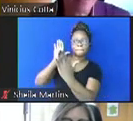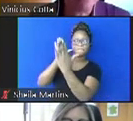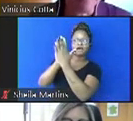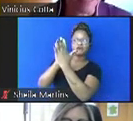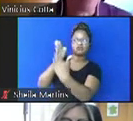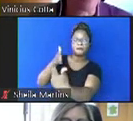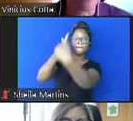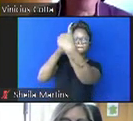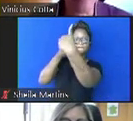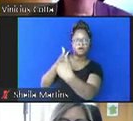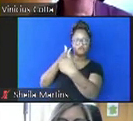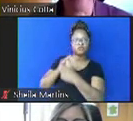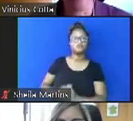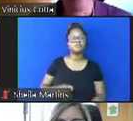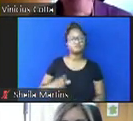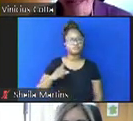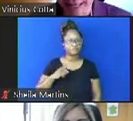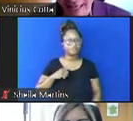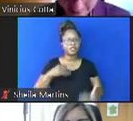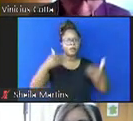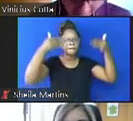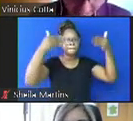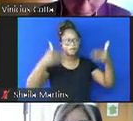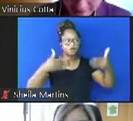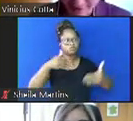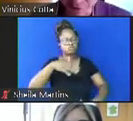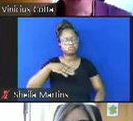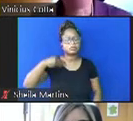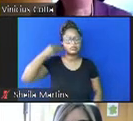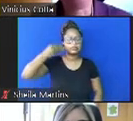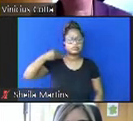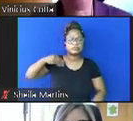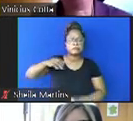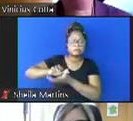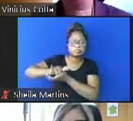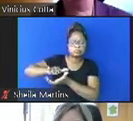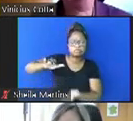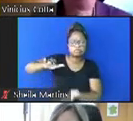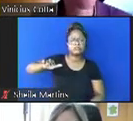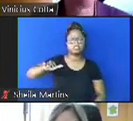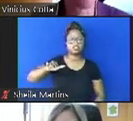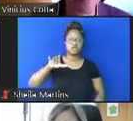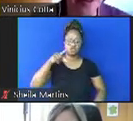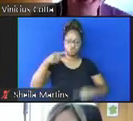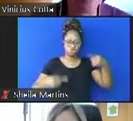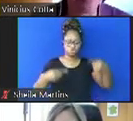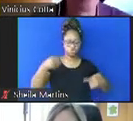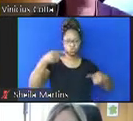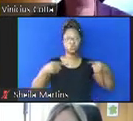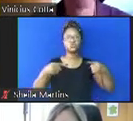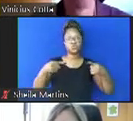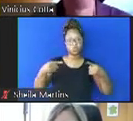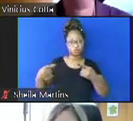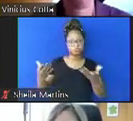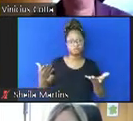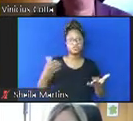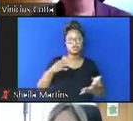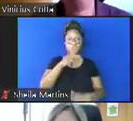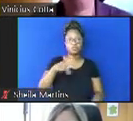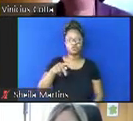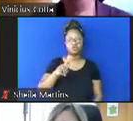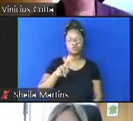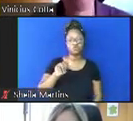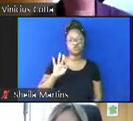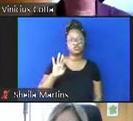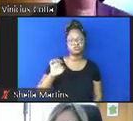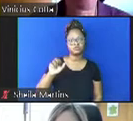e né, com extensa experiência na área de gestão de políticas públicas educacionais, né, professora da Unifesp, e que atualmente